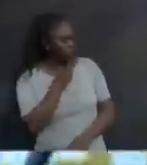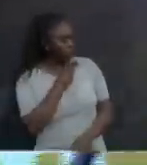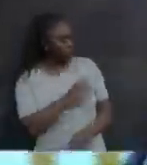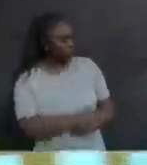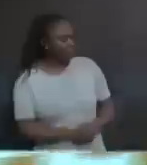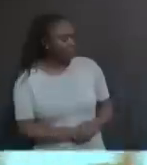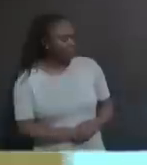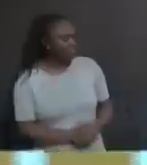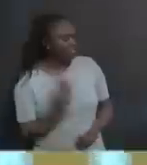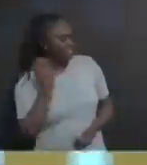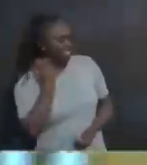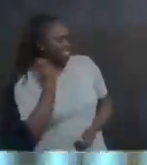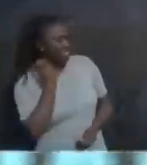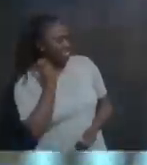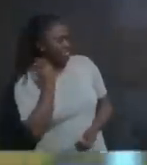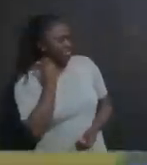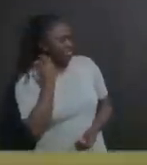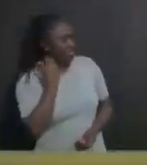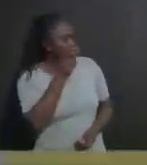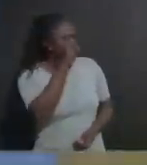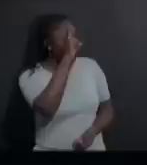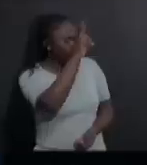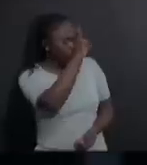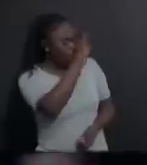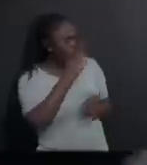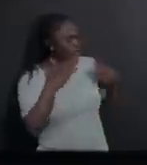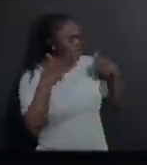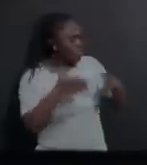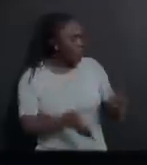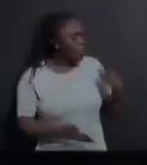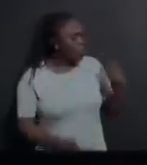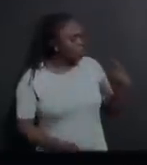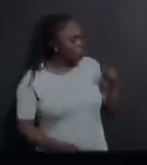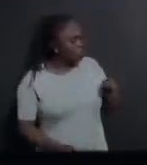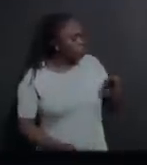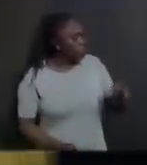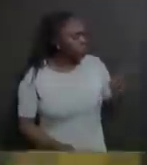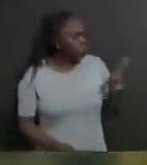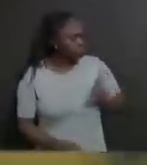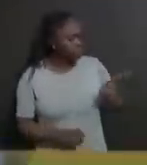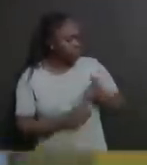muito. Cansado, Deus, minha conta de Uber chegou 2 milhões de reais esse mês.